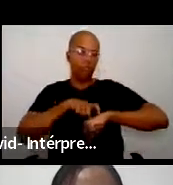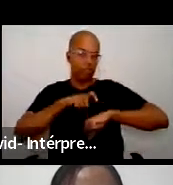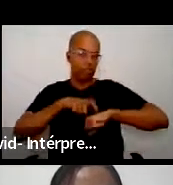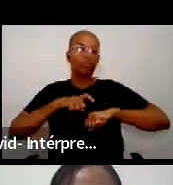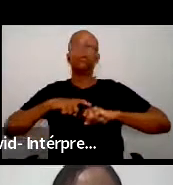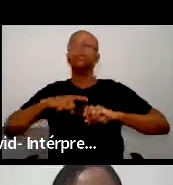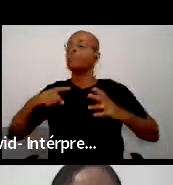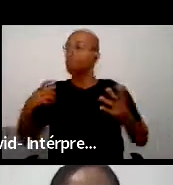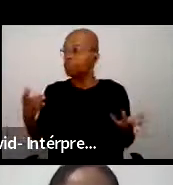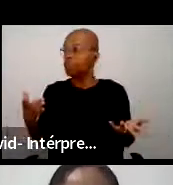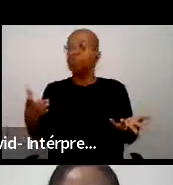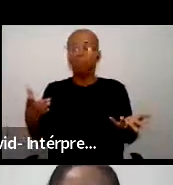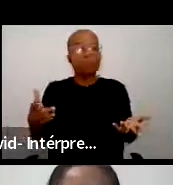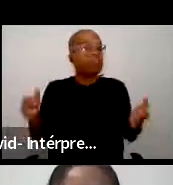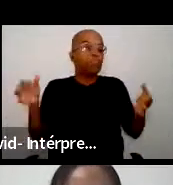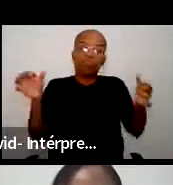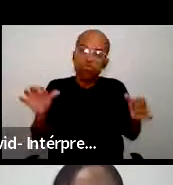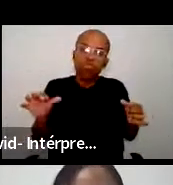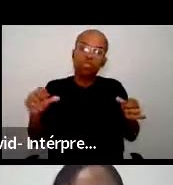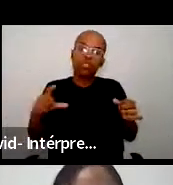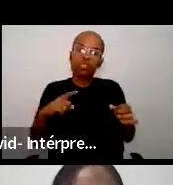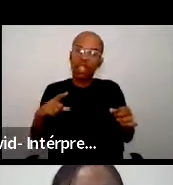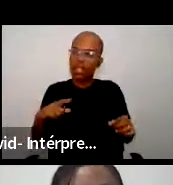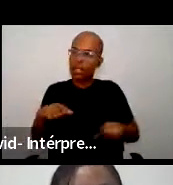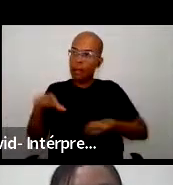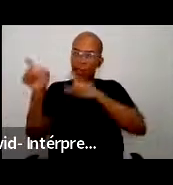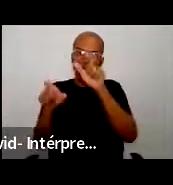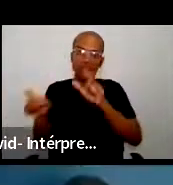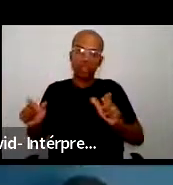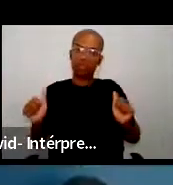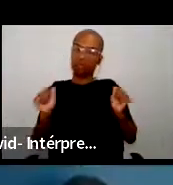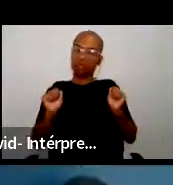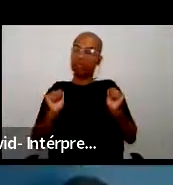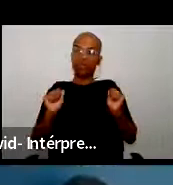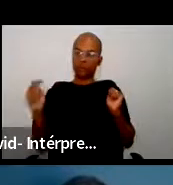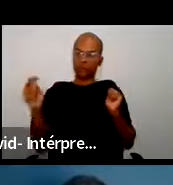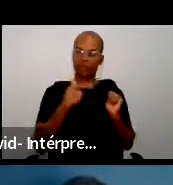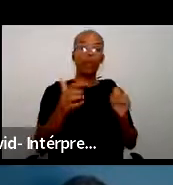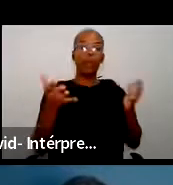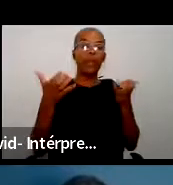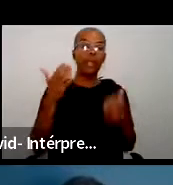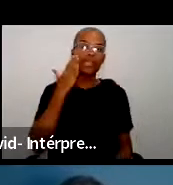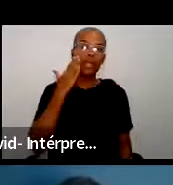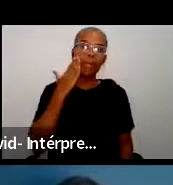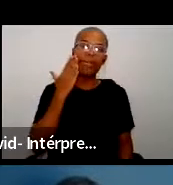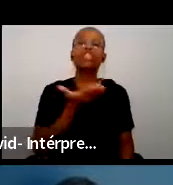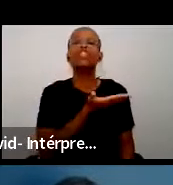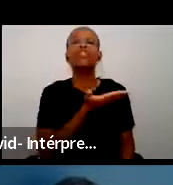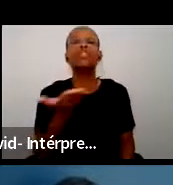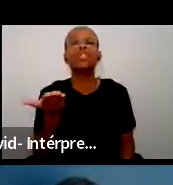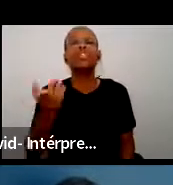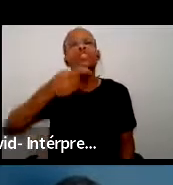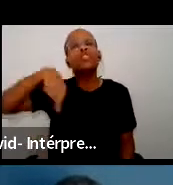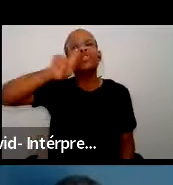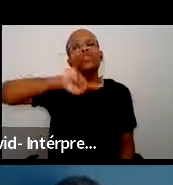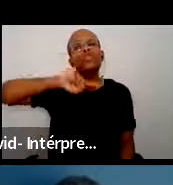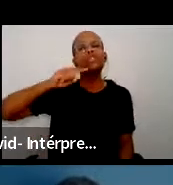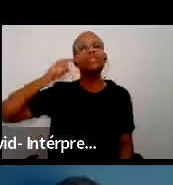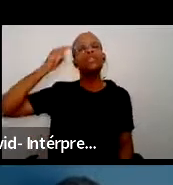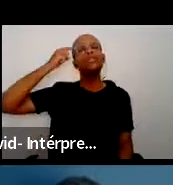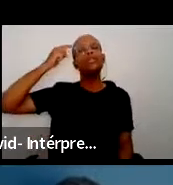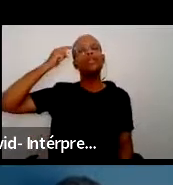não tem ninguém que possa dizer que está isento do que está se passando. Então, eu queria ouvir de vocês, como é que vocês pensam que